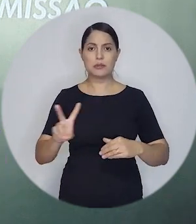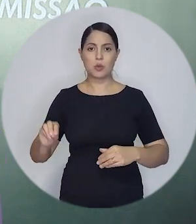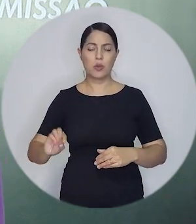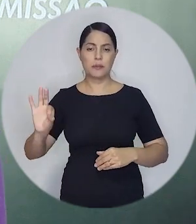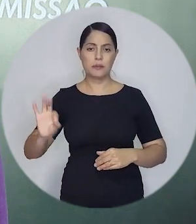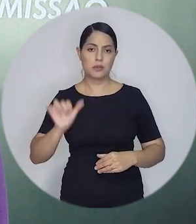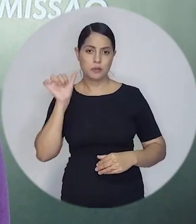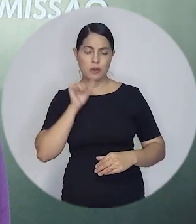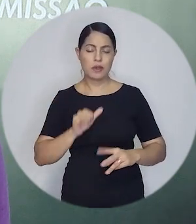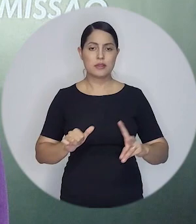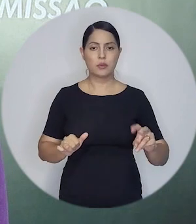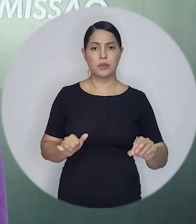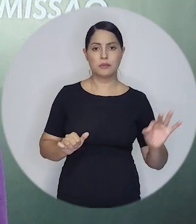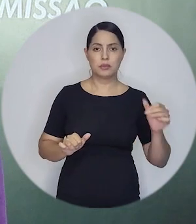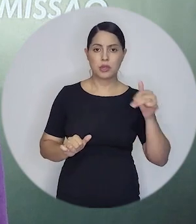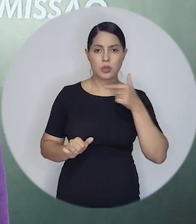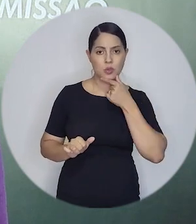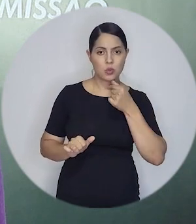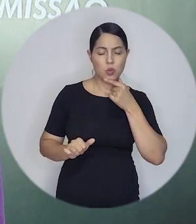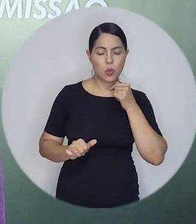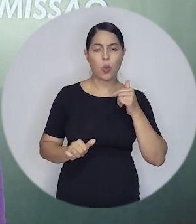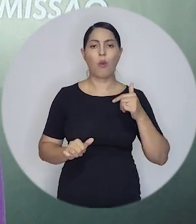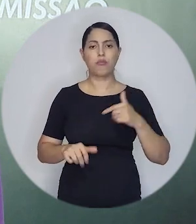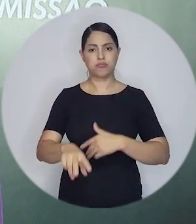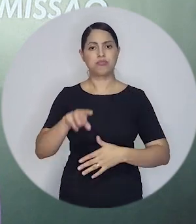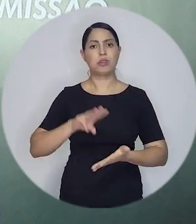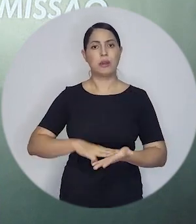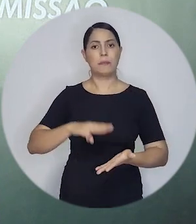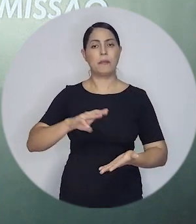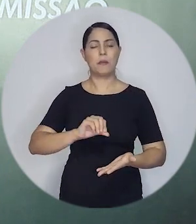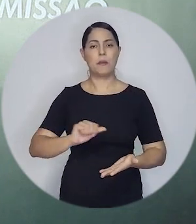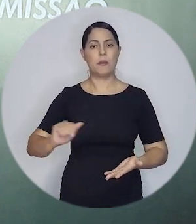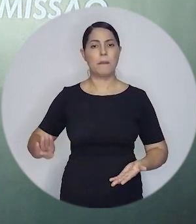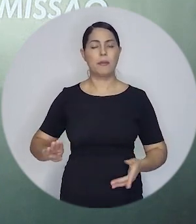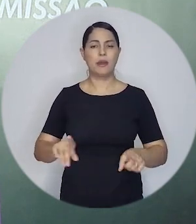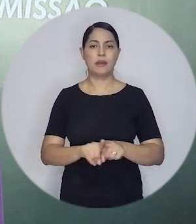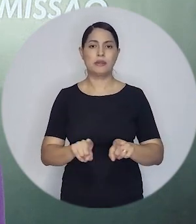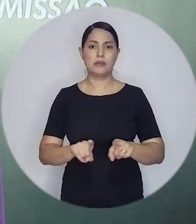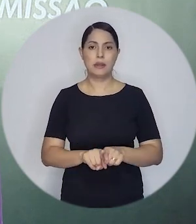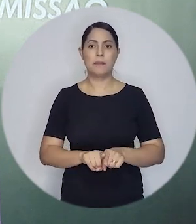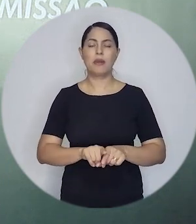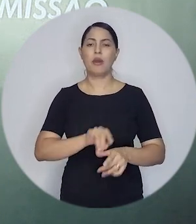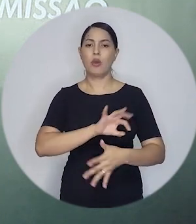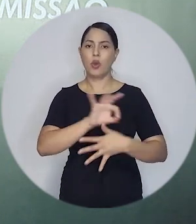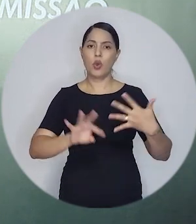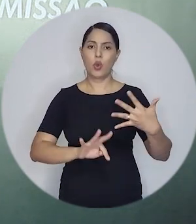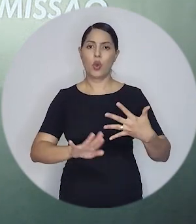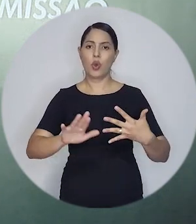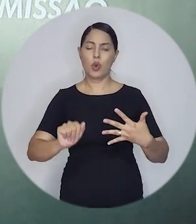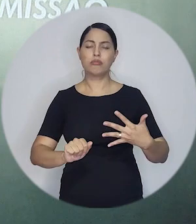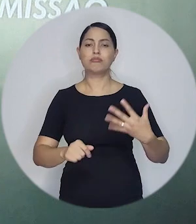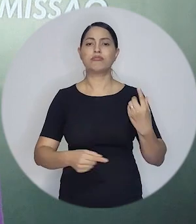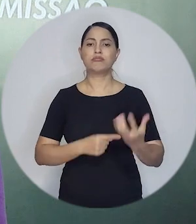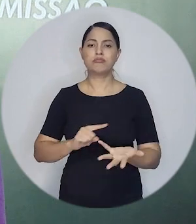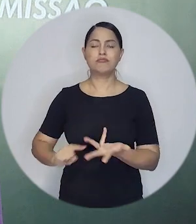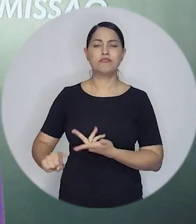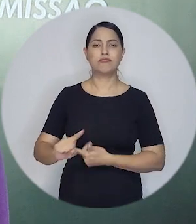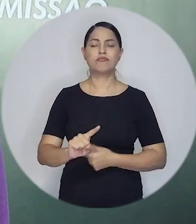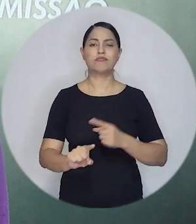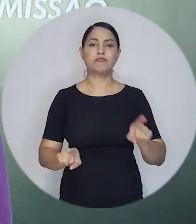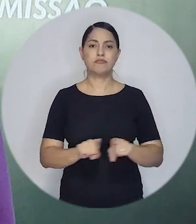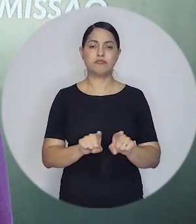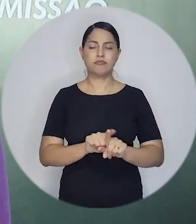as cotas raciais nas nossas eleições. E agora avançamos mais um pouco, combatendo todo tipo de violência